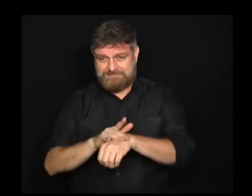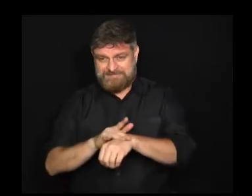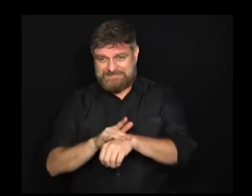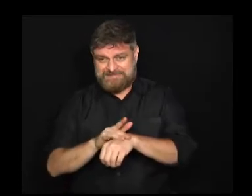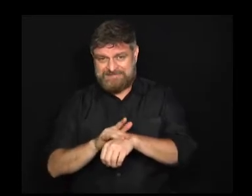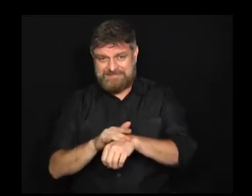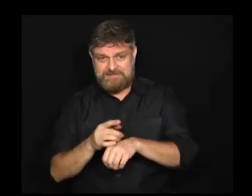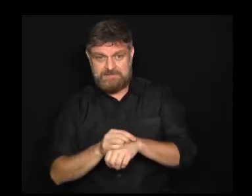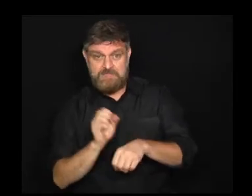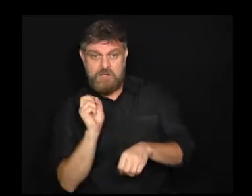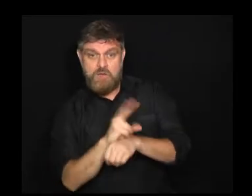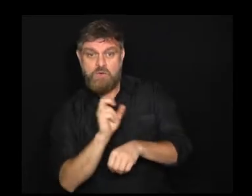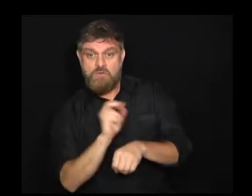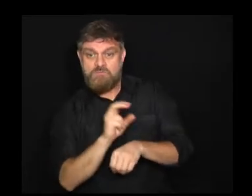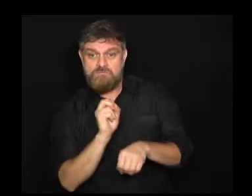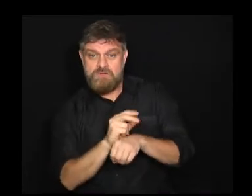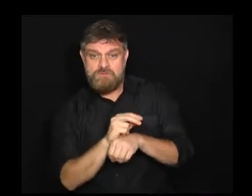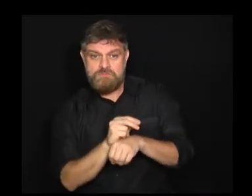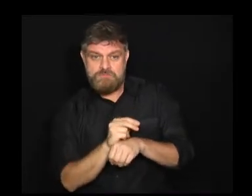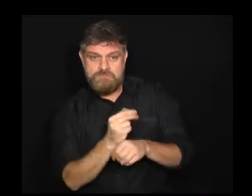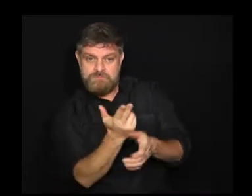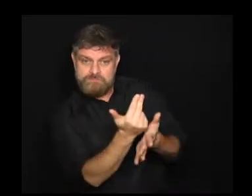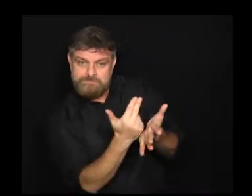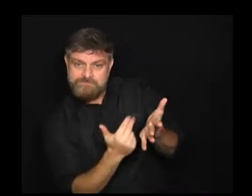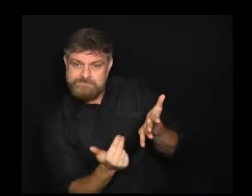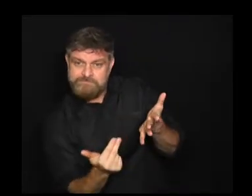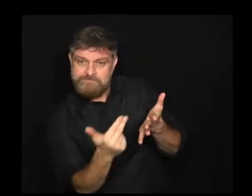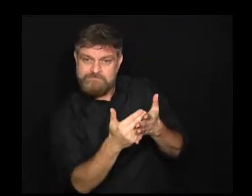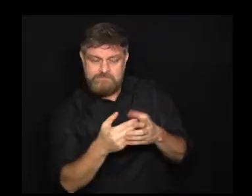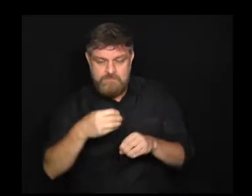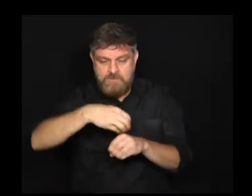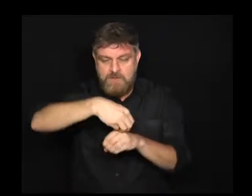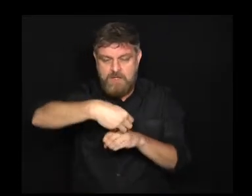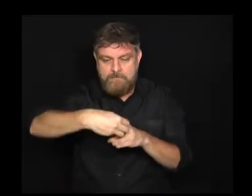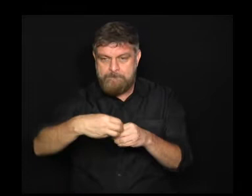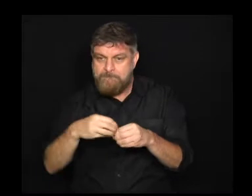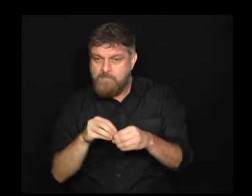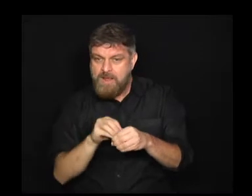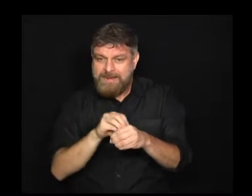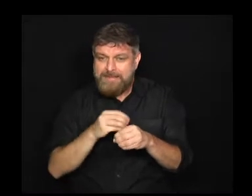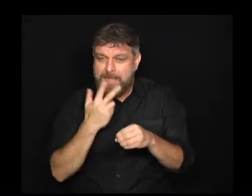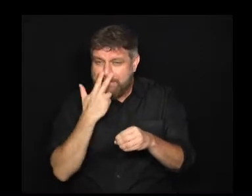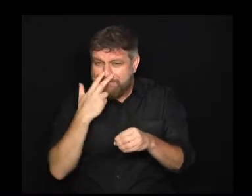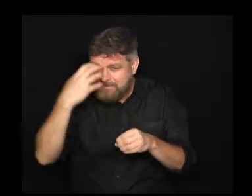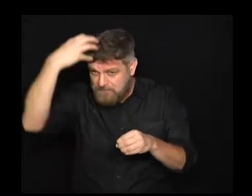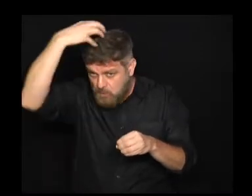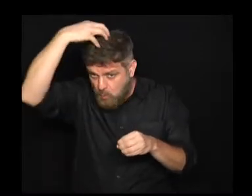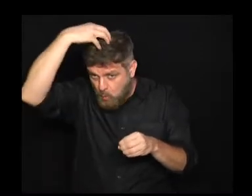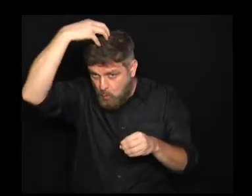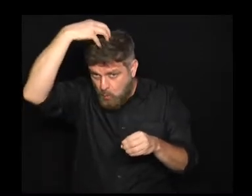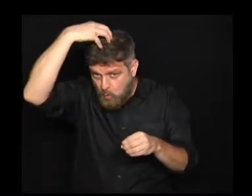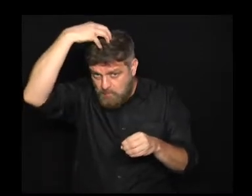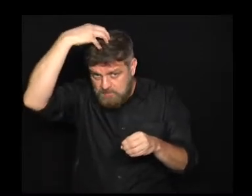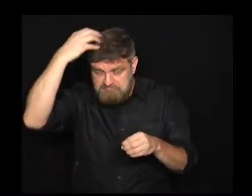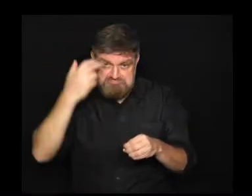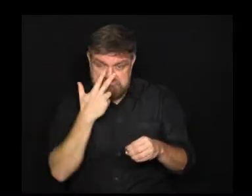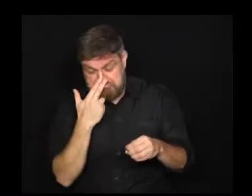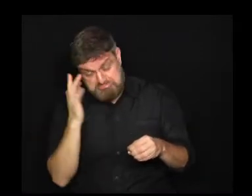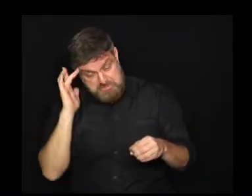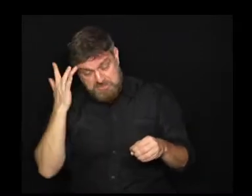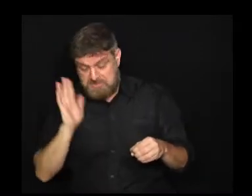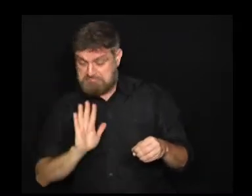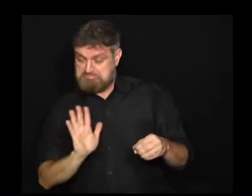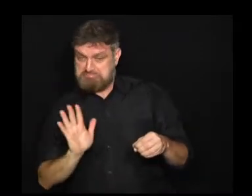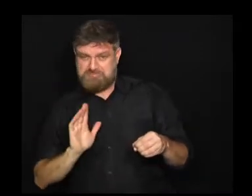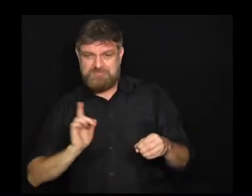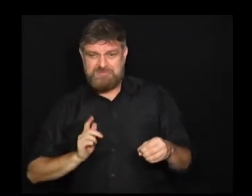esse é o vírus. Ele tem essas bolinhas em volta que parecem uma coroa, falam que parece uma coroa. Eu não acho muito parecido,